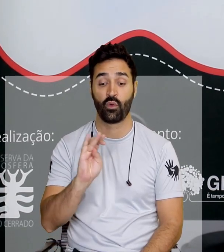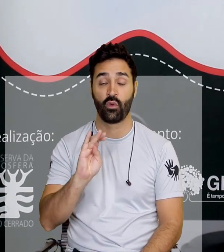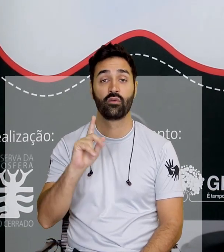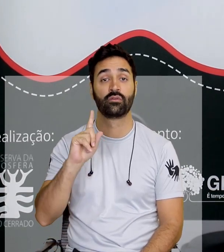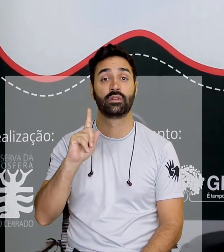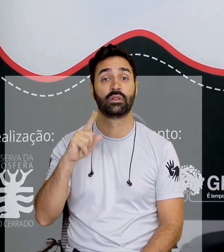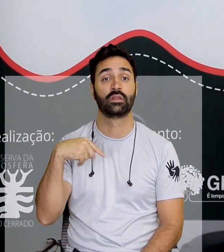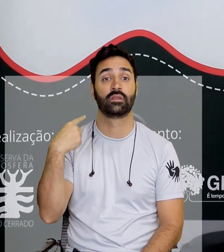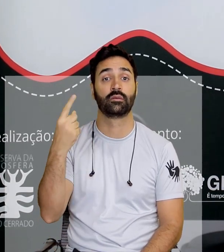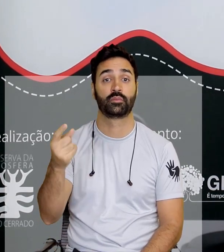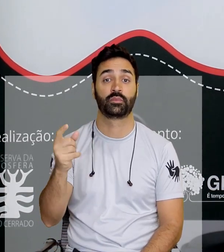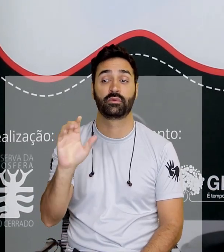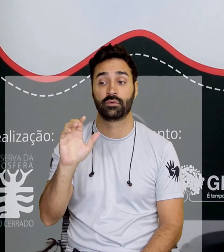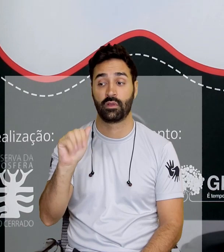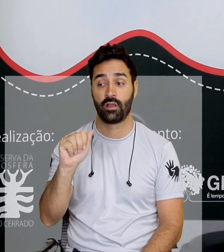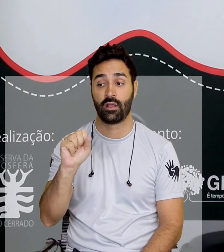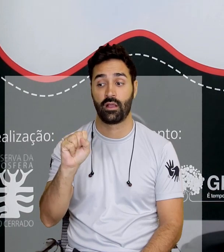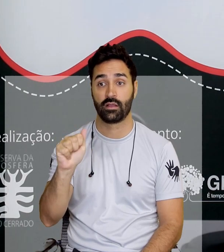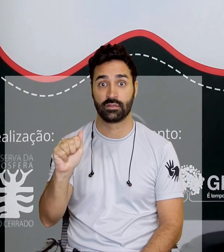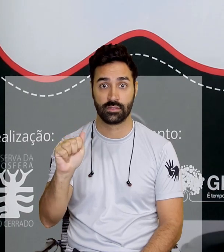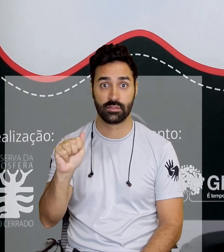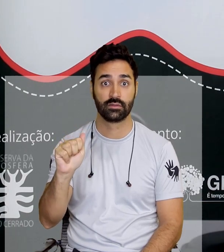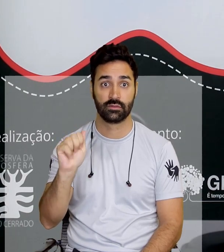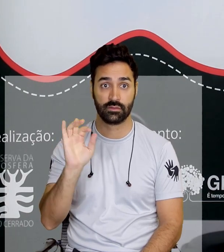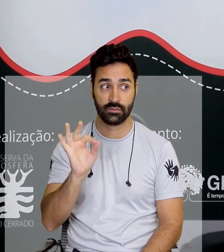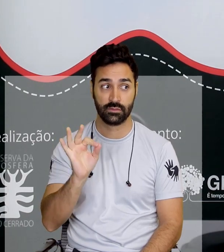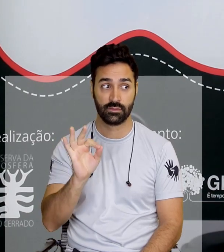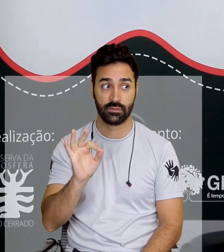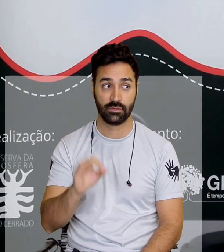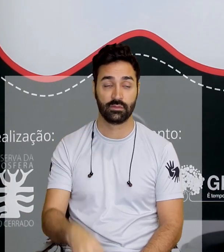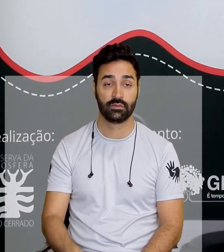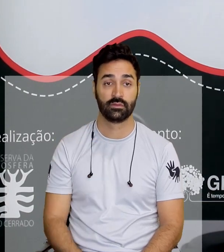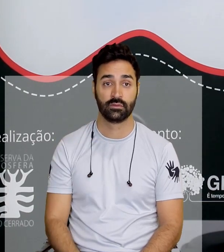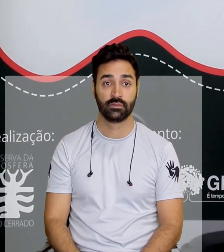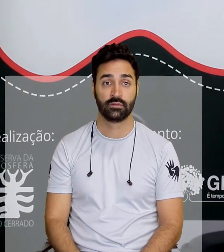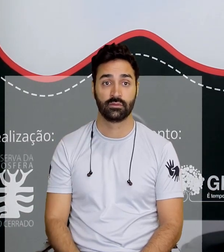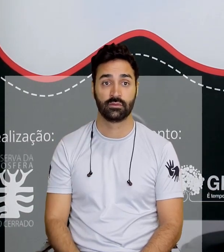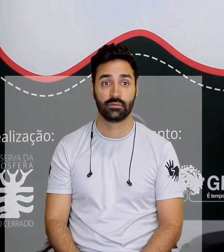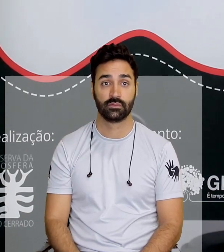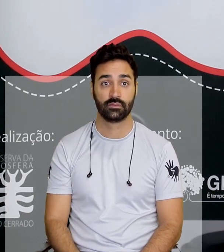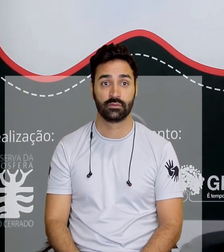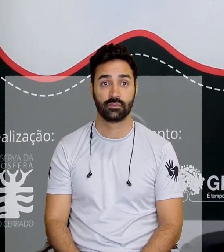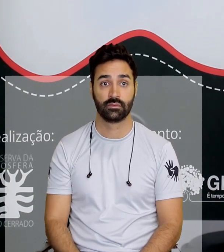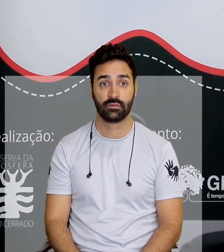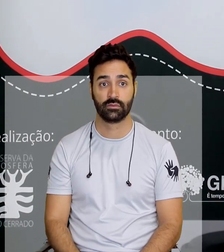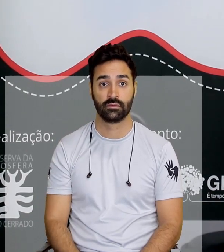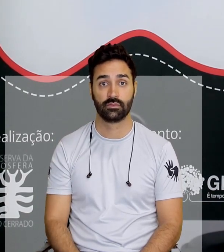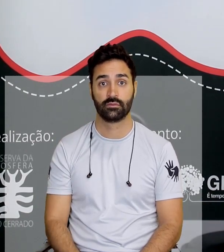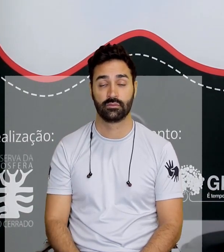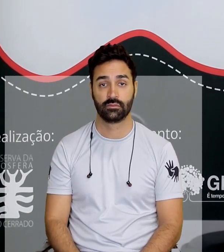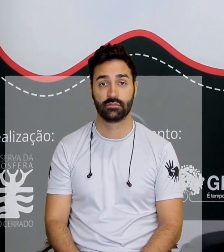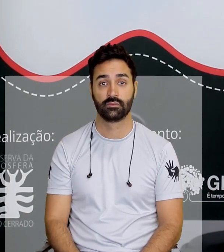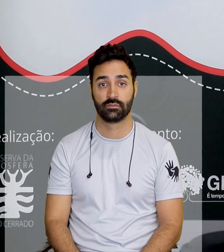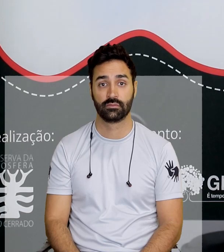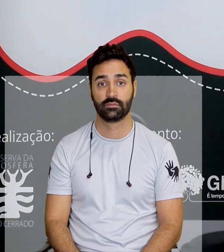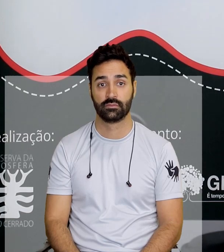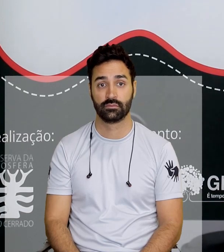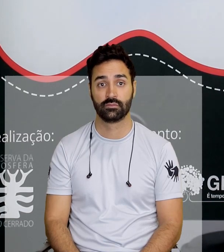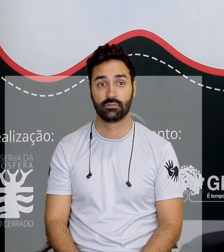se casa. E aí a gente tem, coloca o anel, casa.